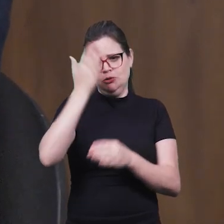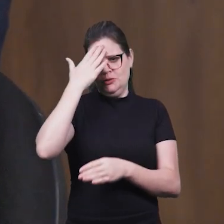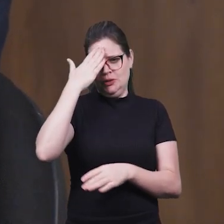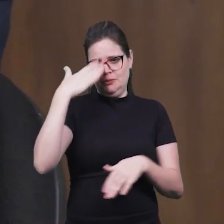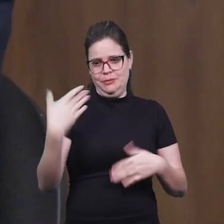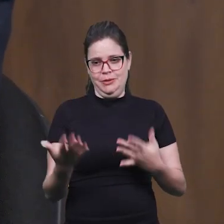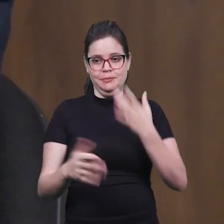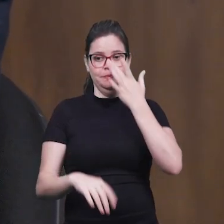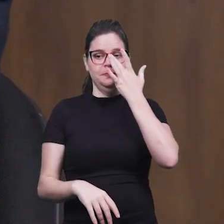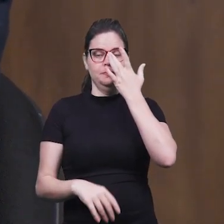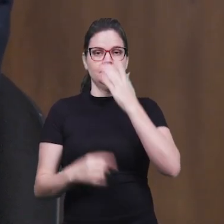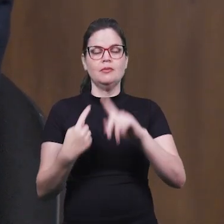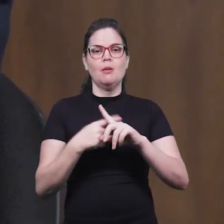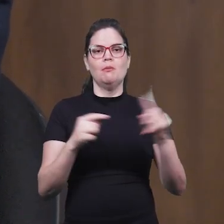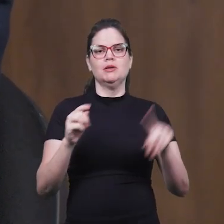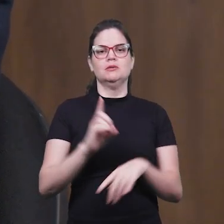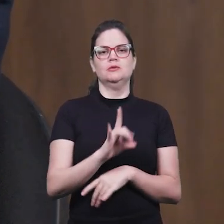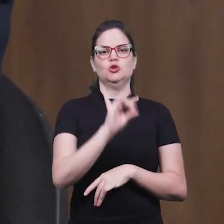entrei na faculdade,